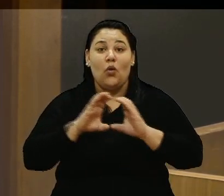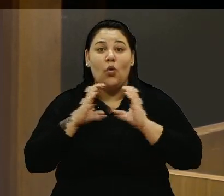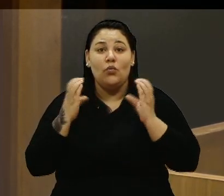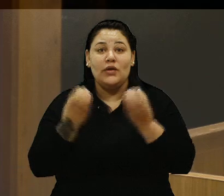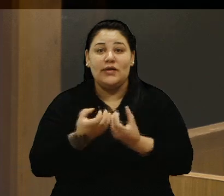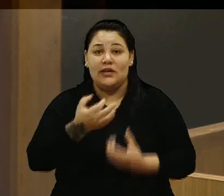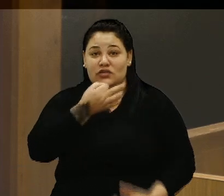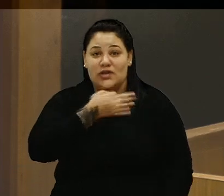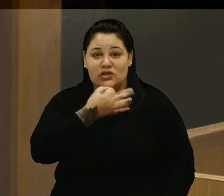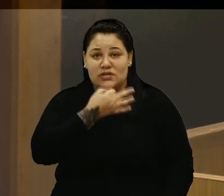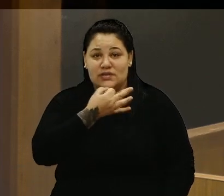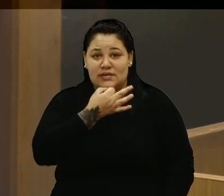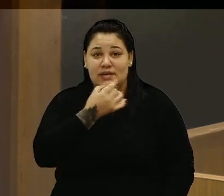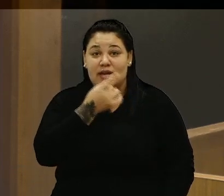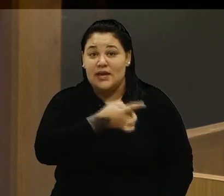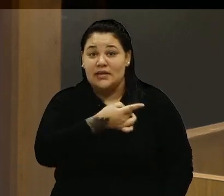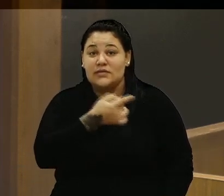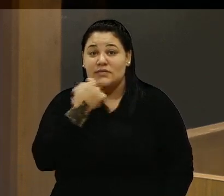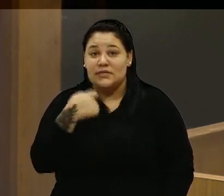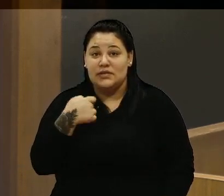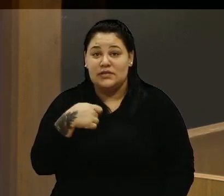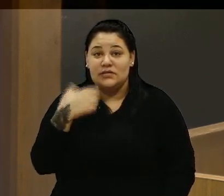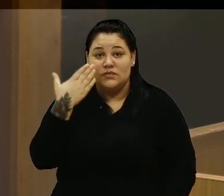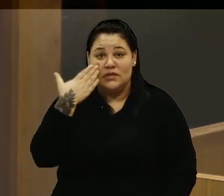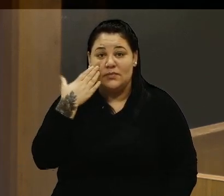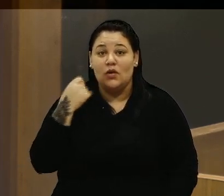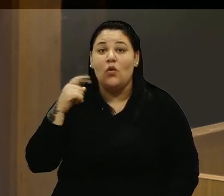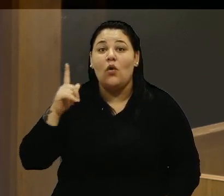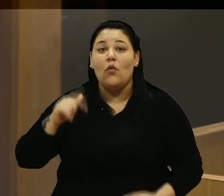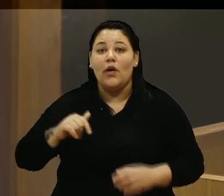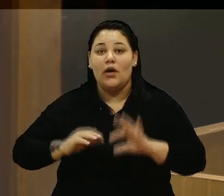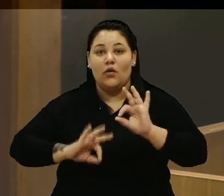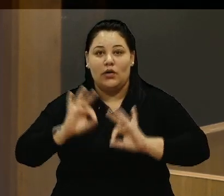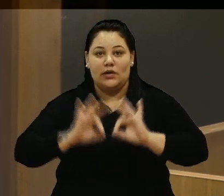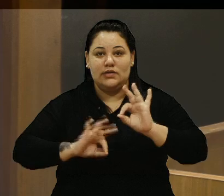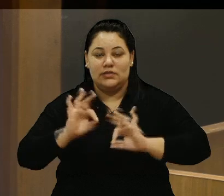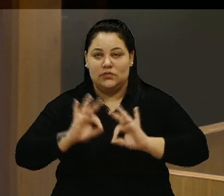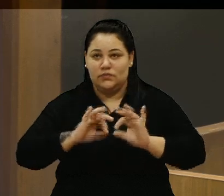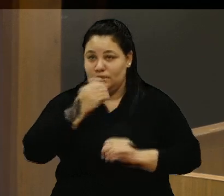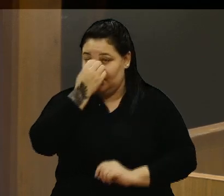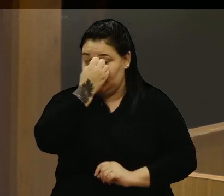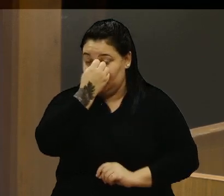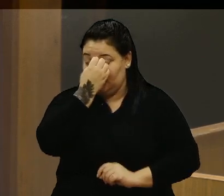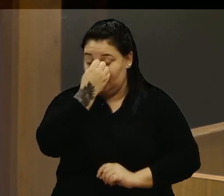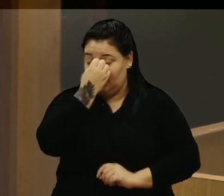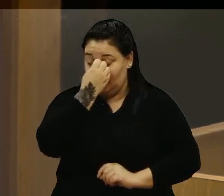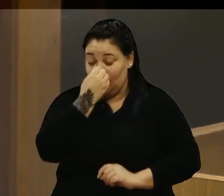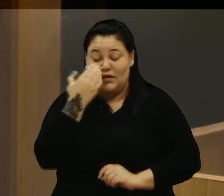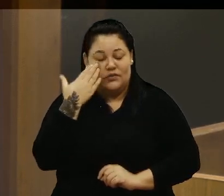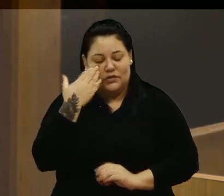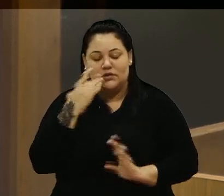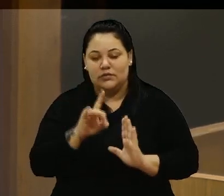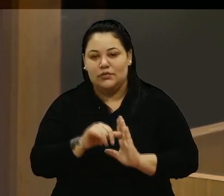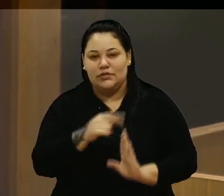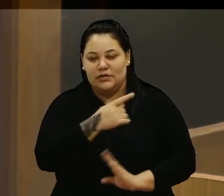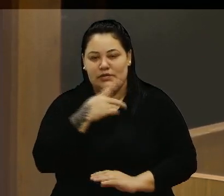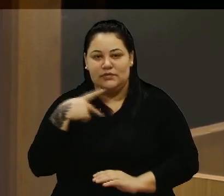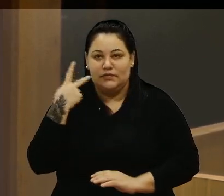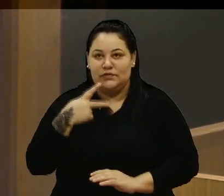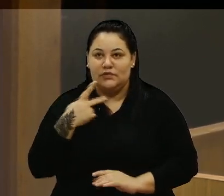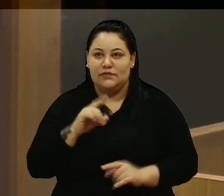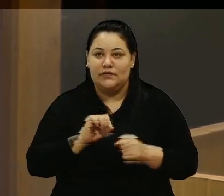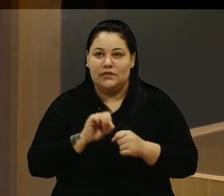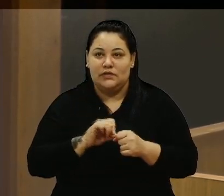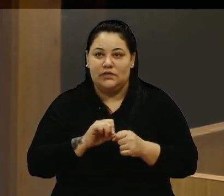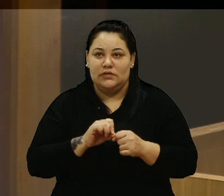caxiense. Eles precisam saber qual é o planejamento. Eu sei que após isso, o vereador, fazendo uma justiça, o